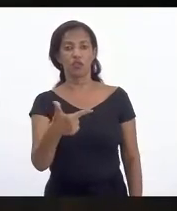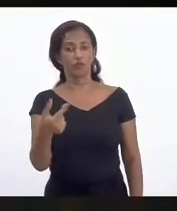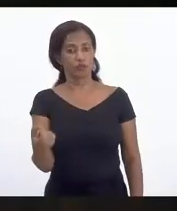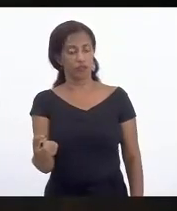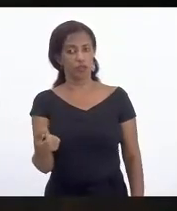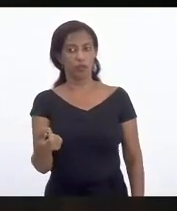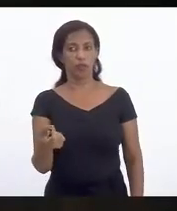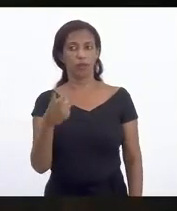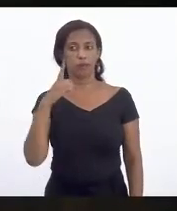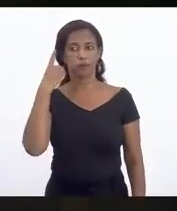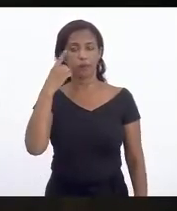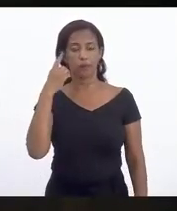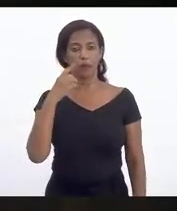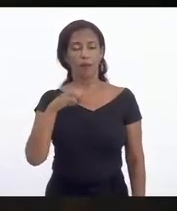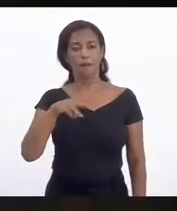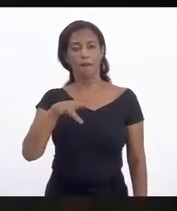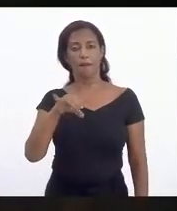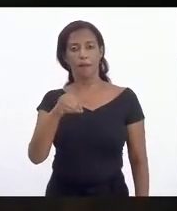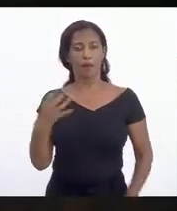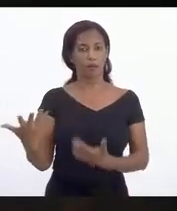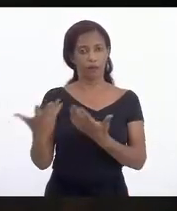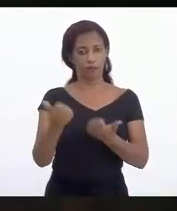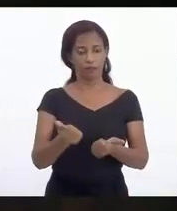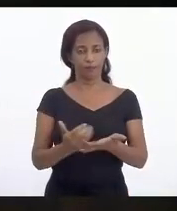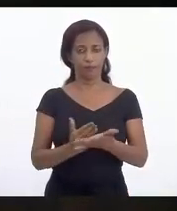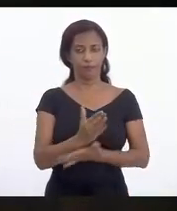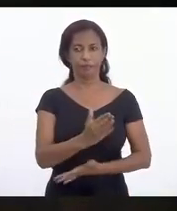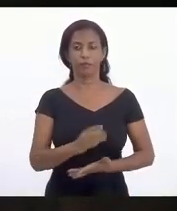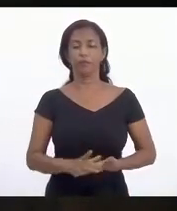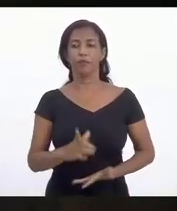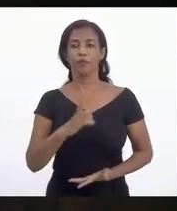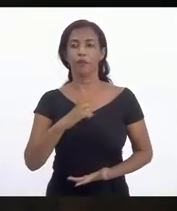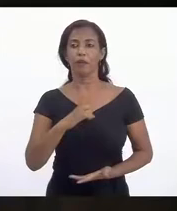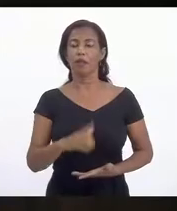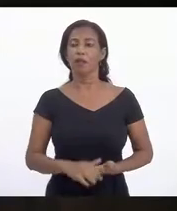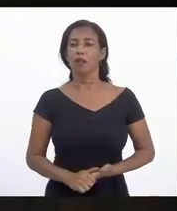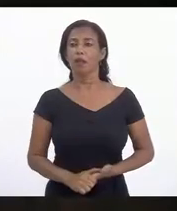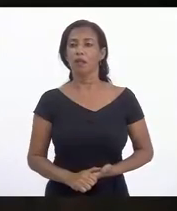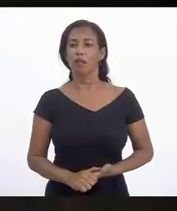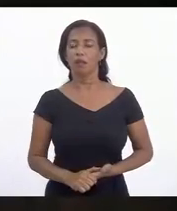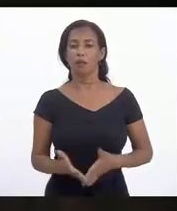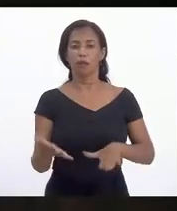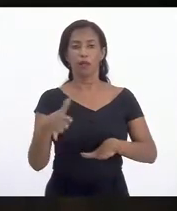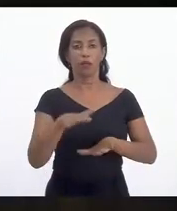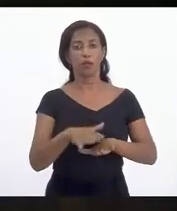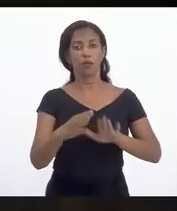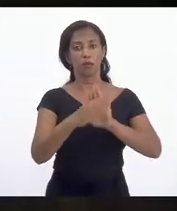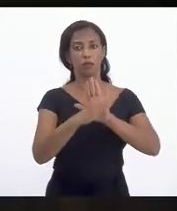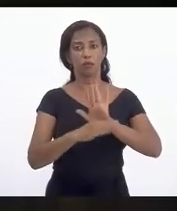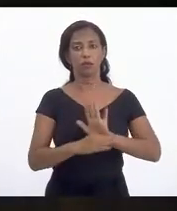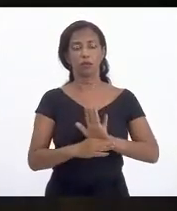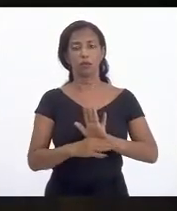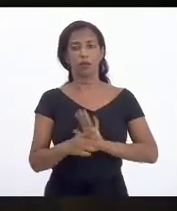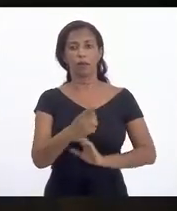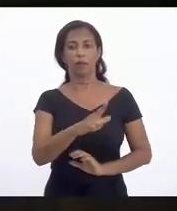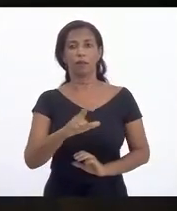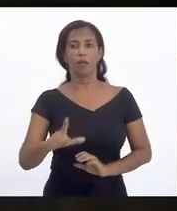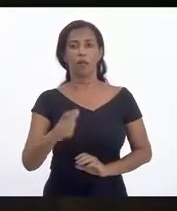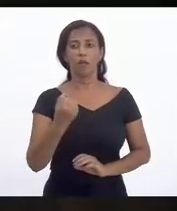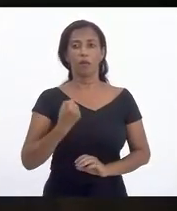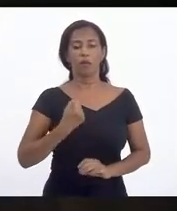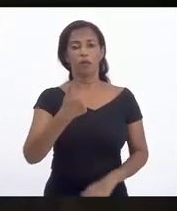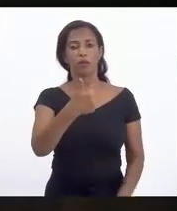1849/2020, do deputado Márcio Canella. Os senhores que aprovam permaneçam como estão, aprovado. Há sobre a mesa, para inclusão na ordem do dia, projeto de lei